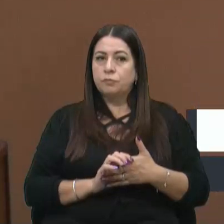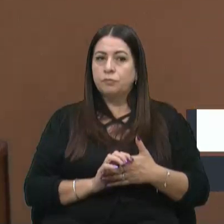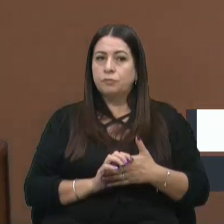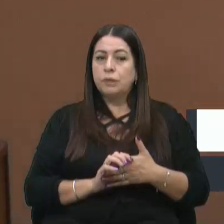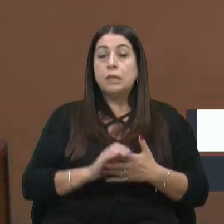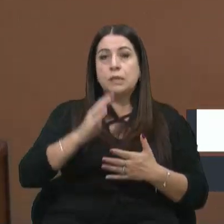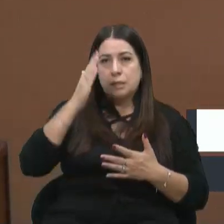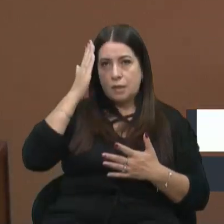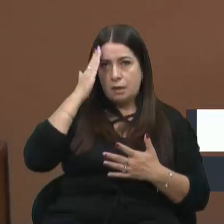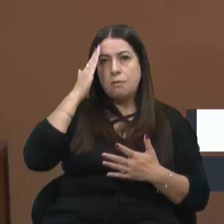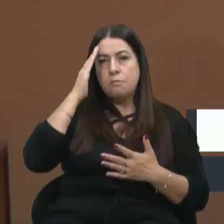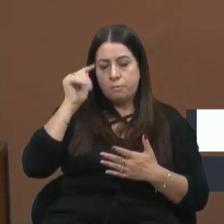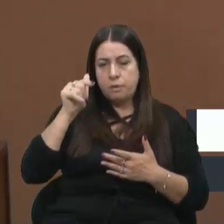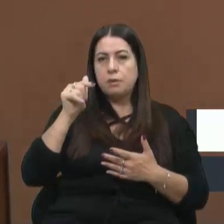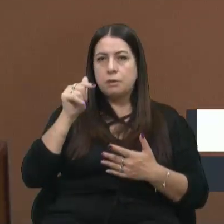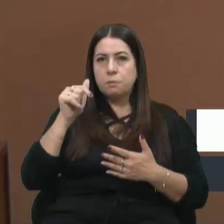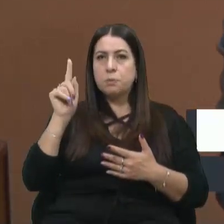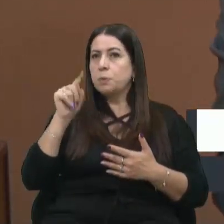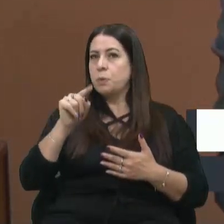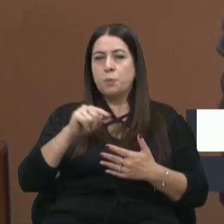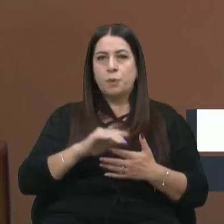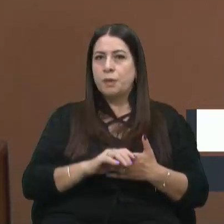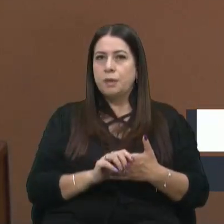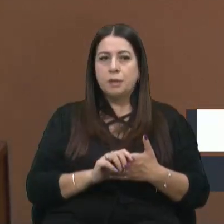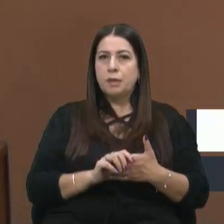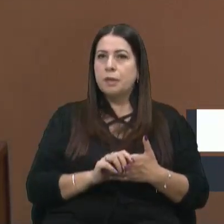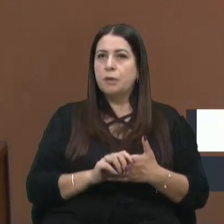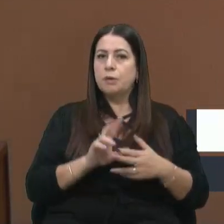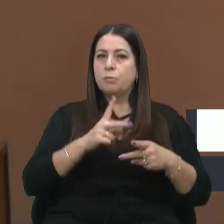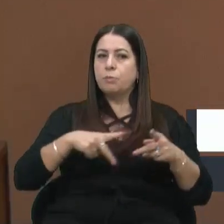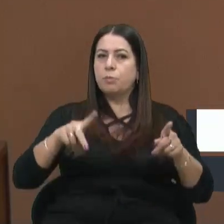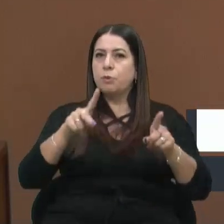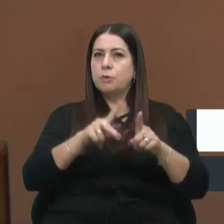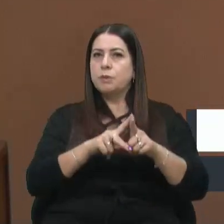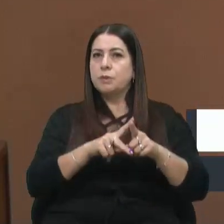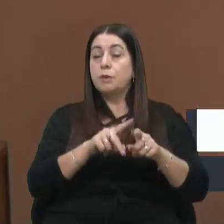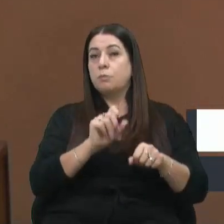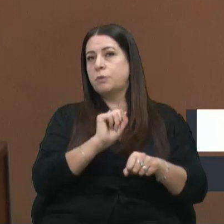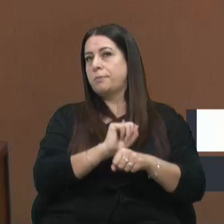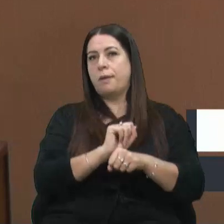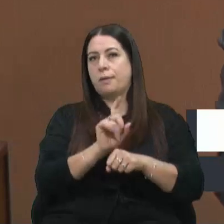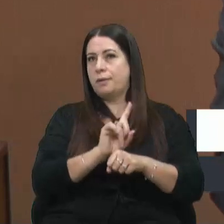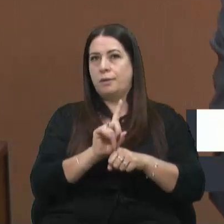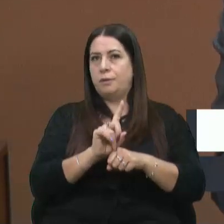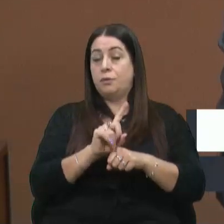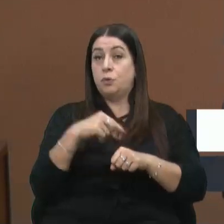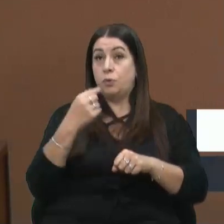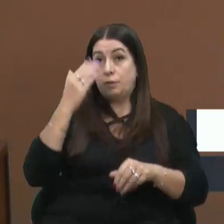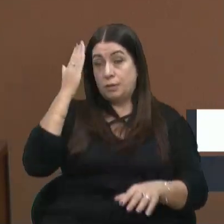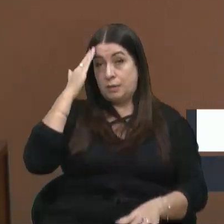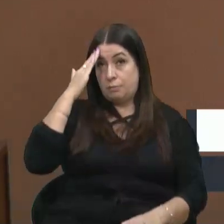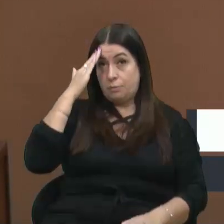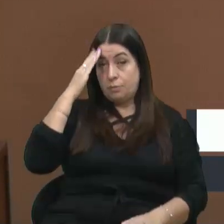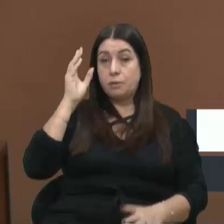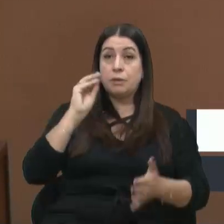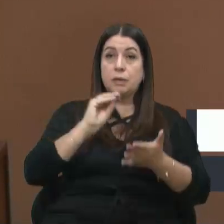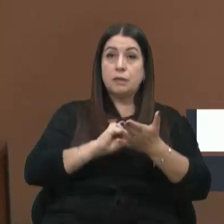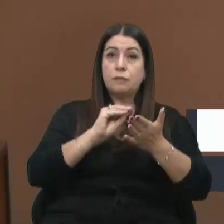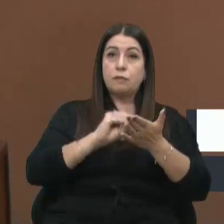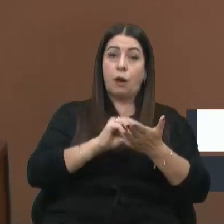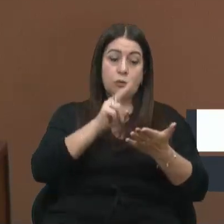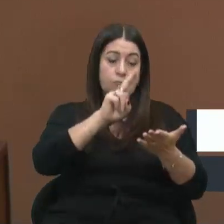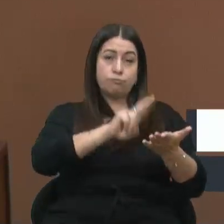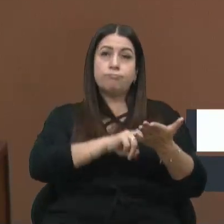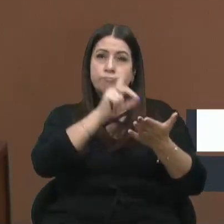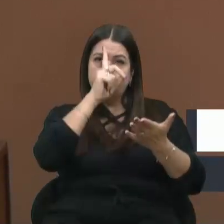sabemos que não é o que a população ainda espera nós sabemos que existe falta de leito